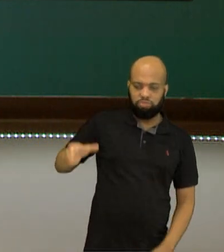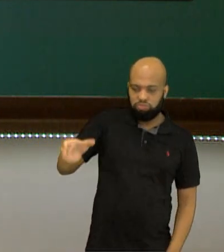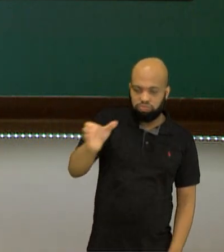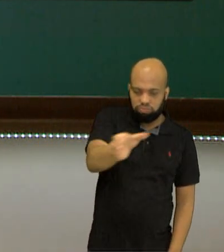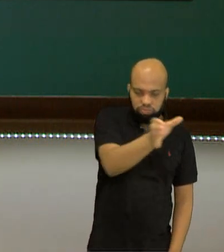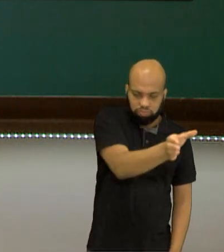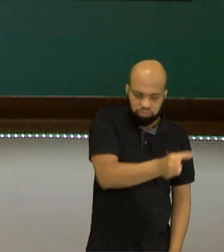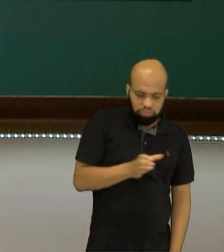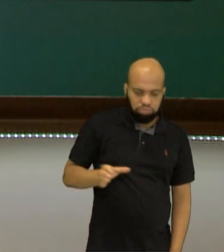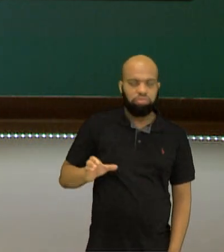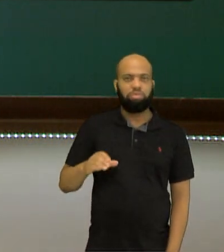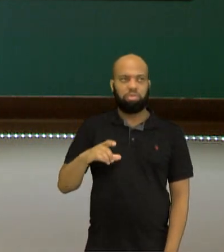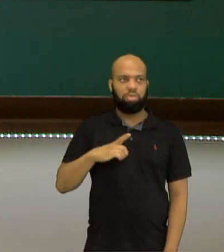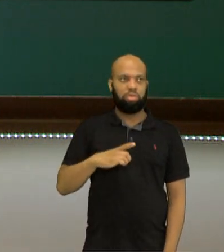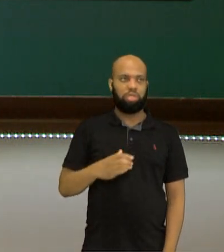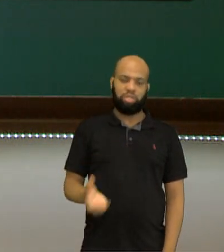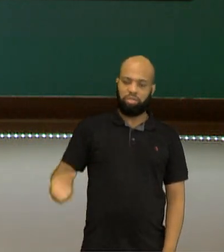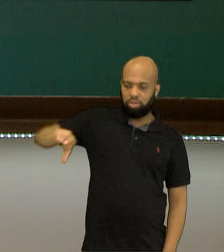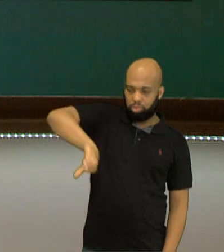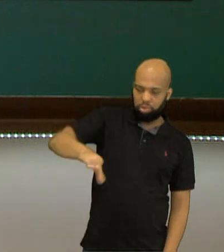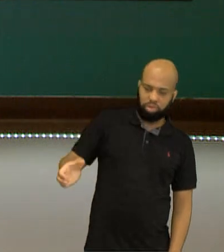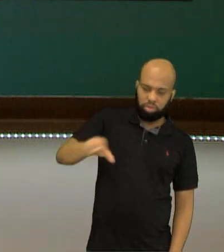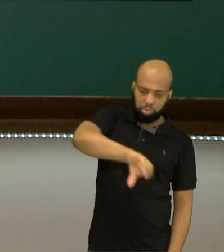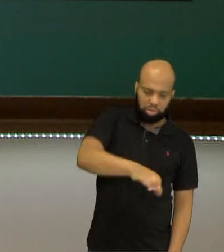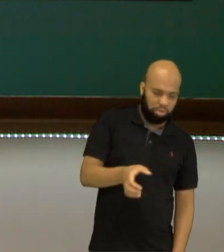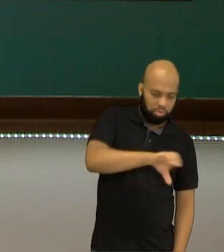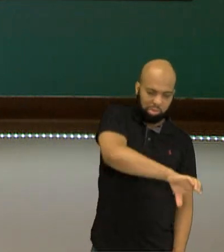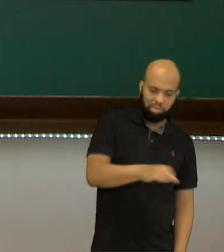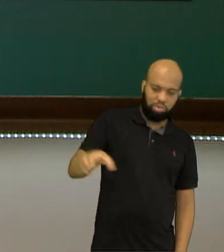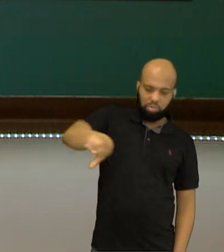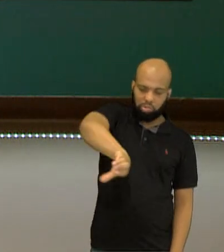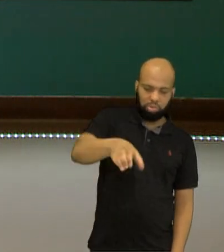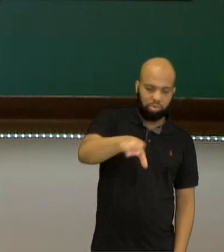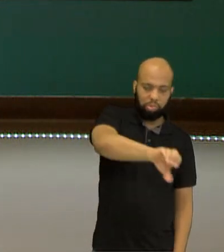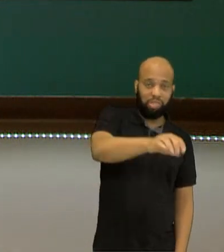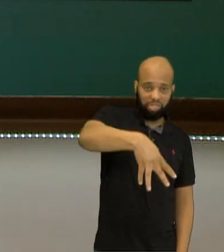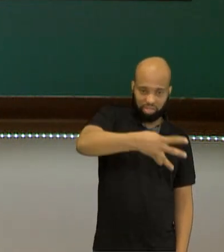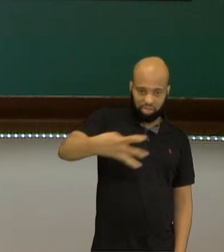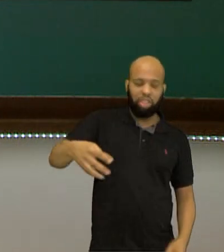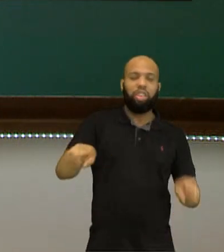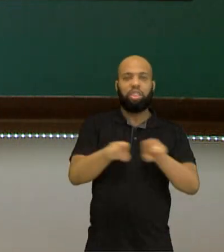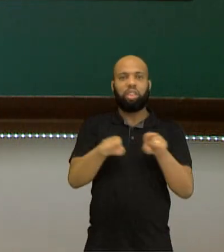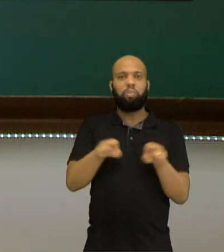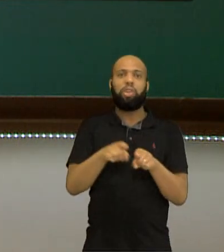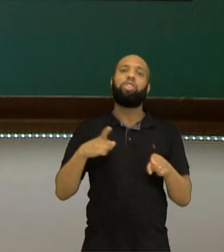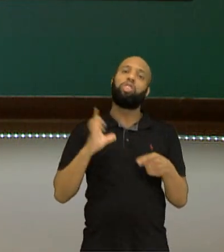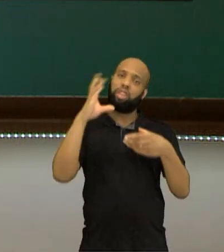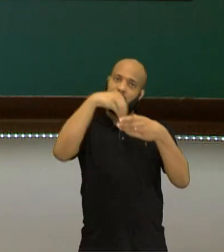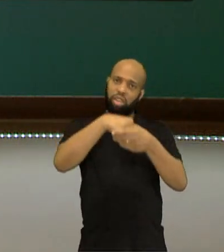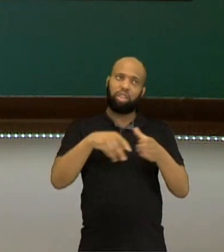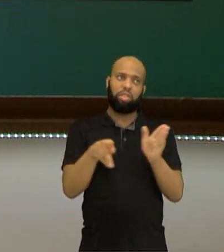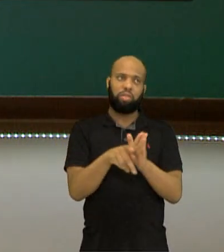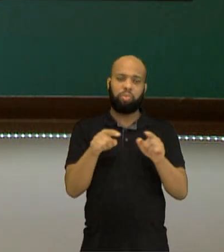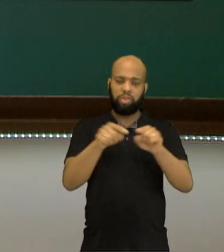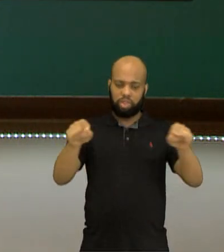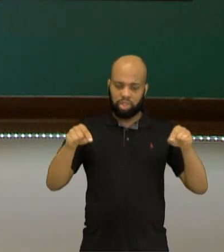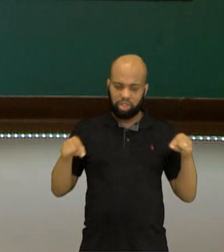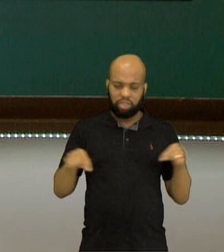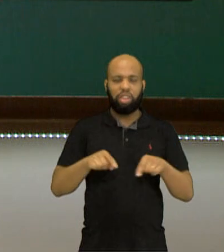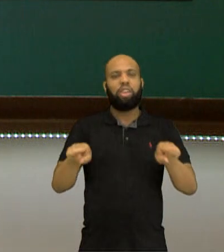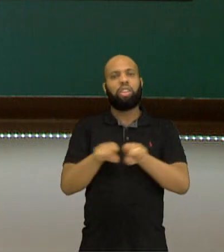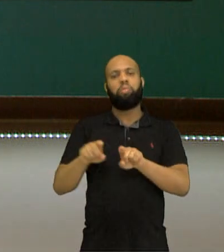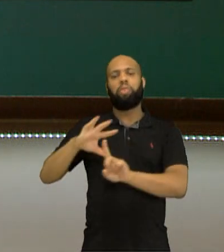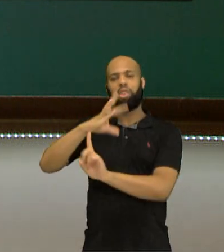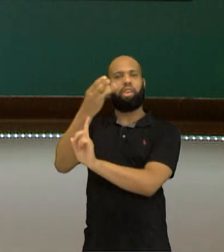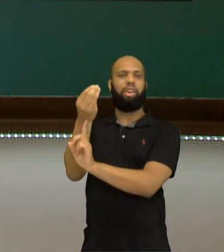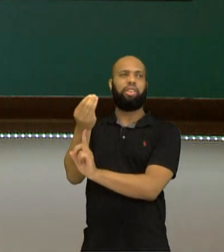guardar garrafas, né, emborcar a garrafa, usei a garrafa, vou emborcar ela ali, também estava lá no ateliê do Duchamp, virou obra de arte.